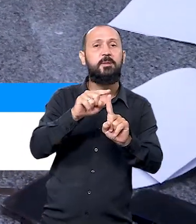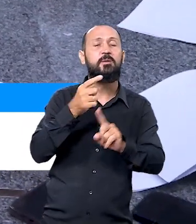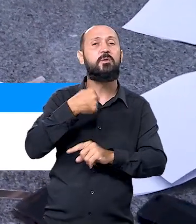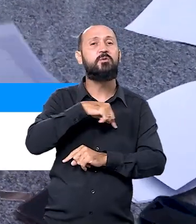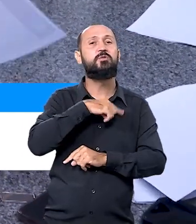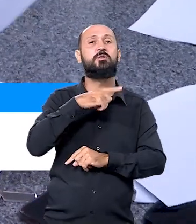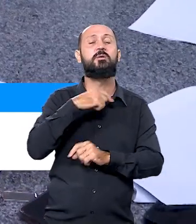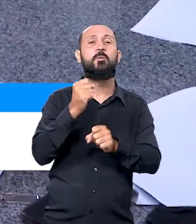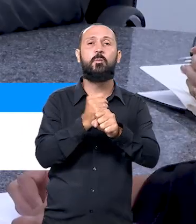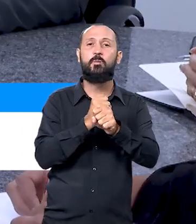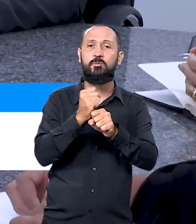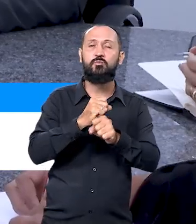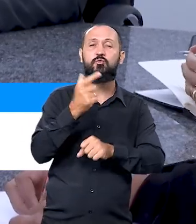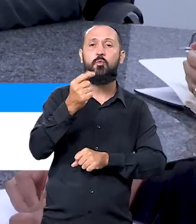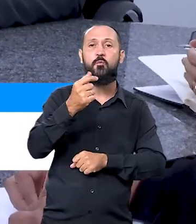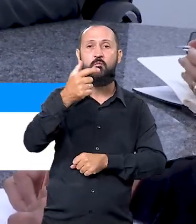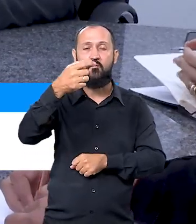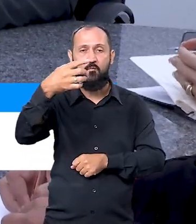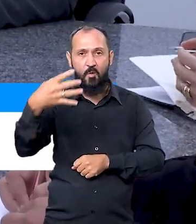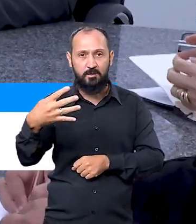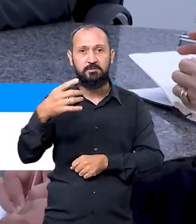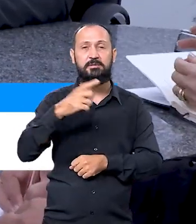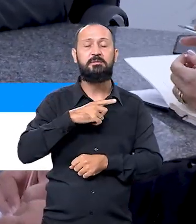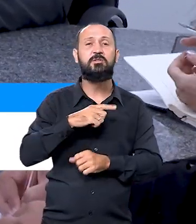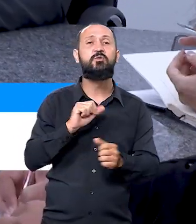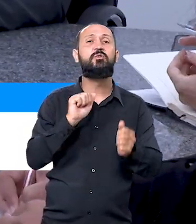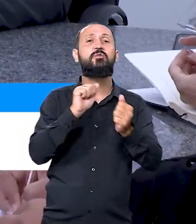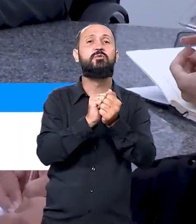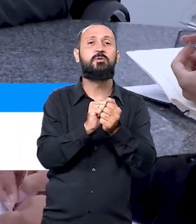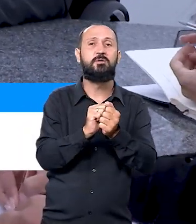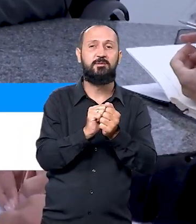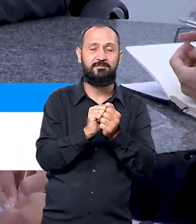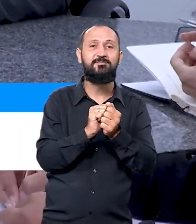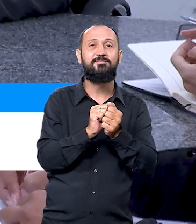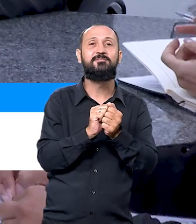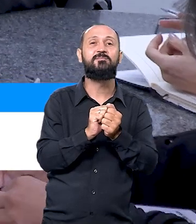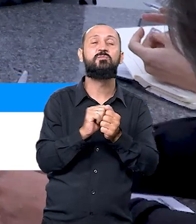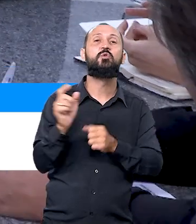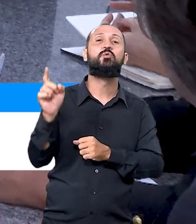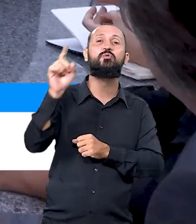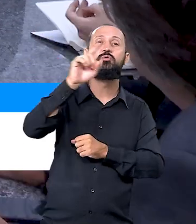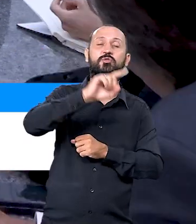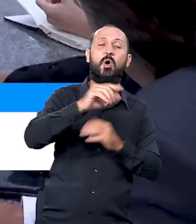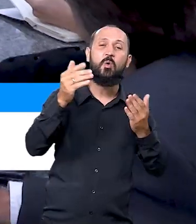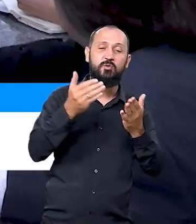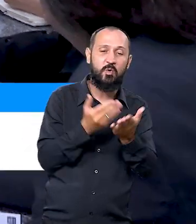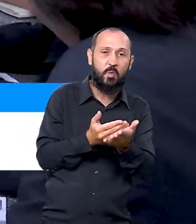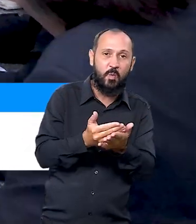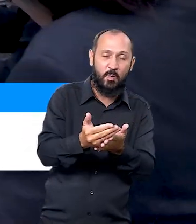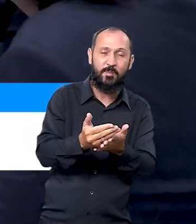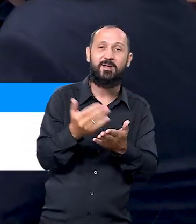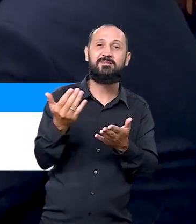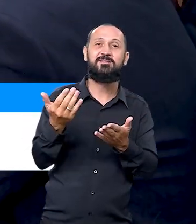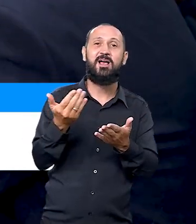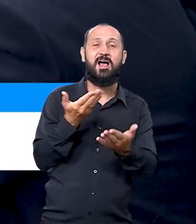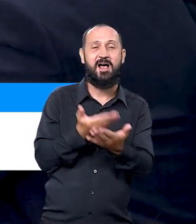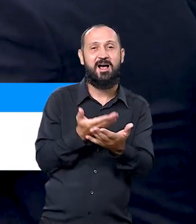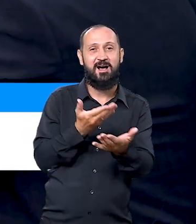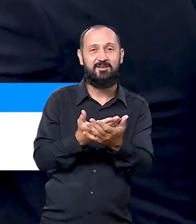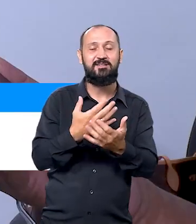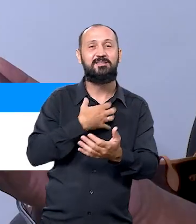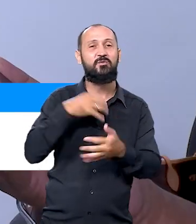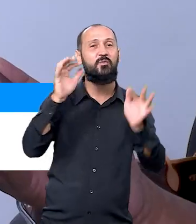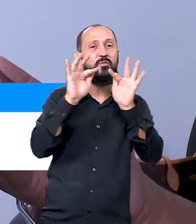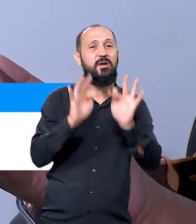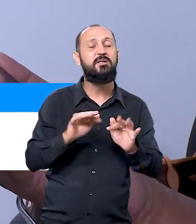das metas que nós teremos para 2024 e que veio a justamente no dia que inicia o ano letivo e a